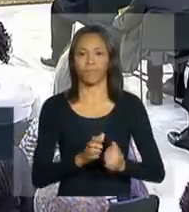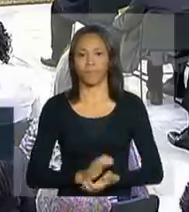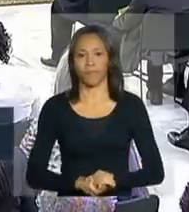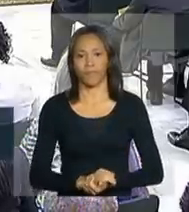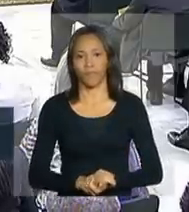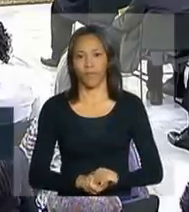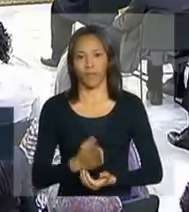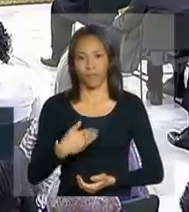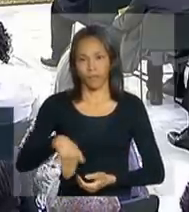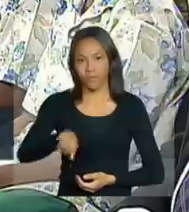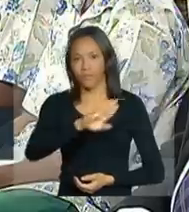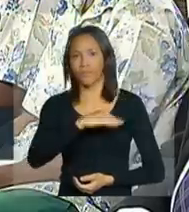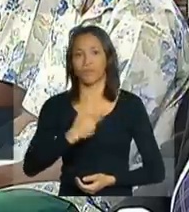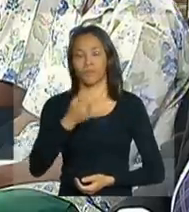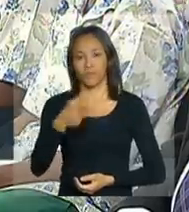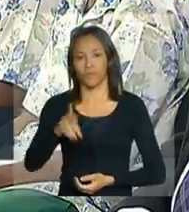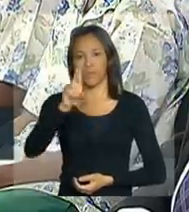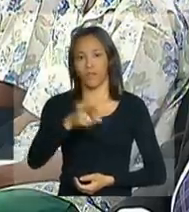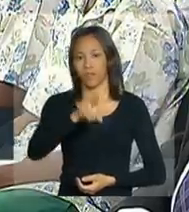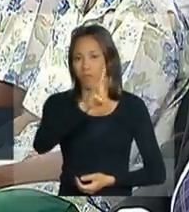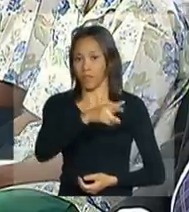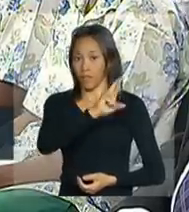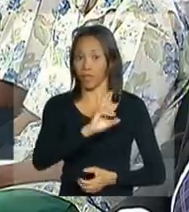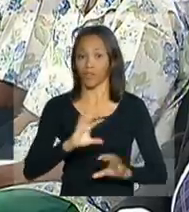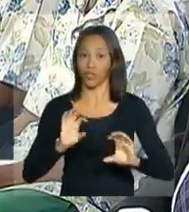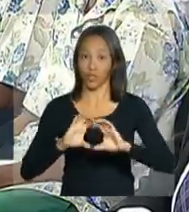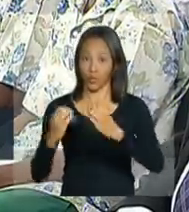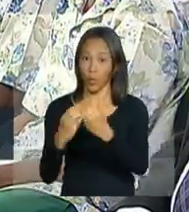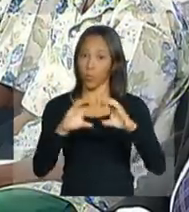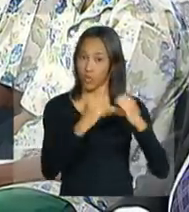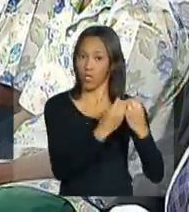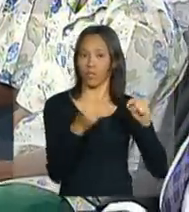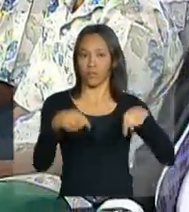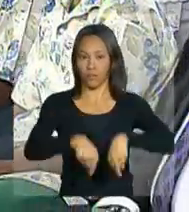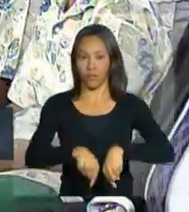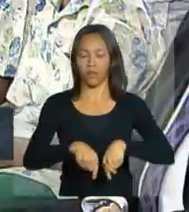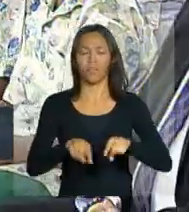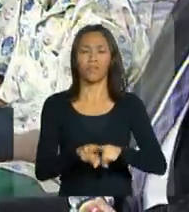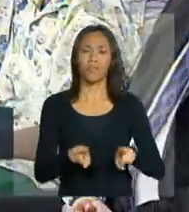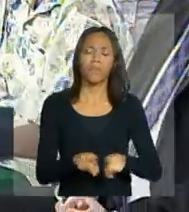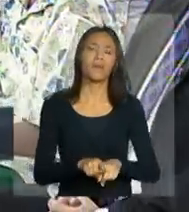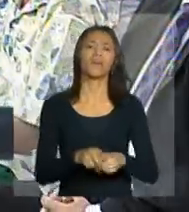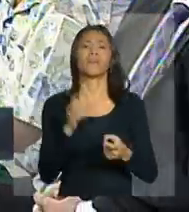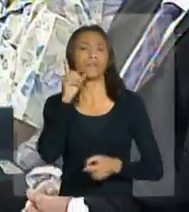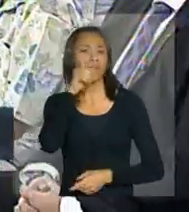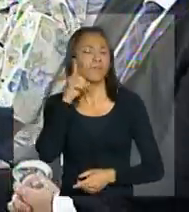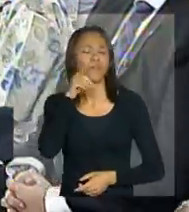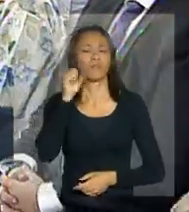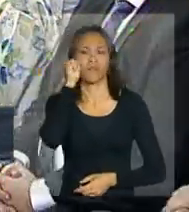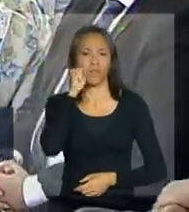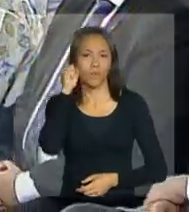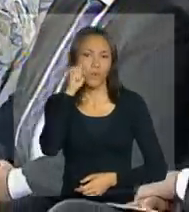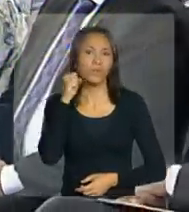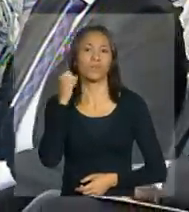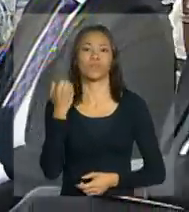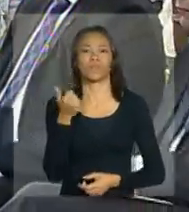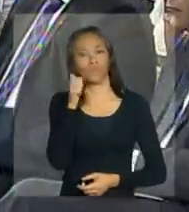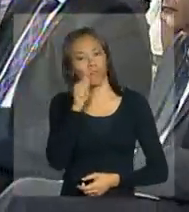os nossos representantes de Comunidades Quilombolas aqui presentes deputados deputadas senadores